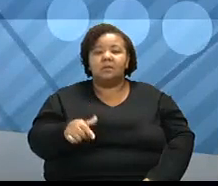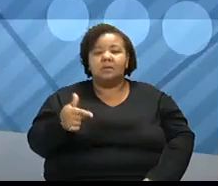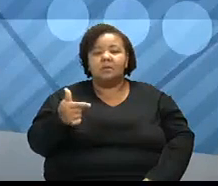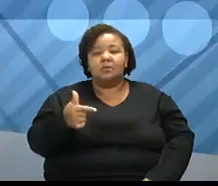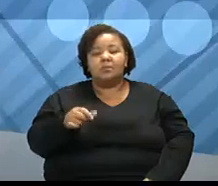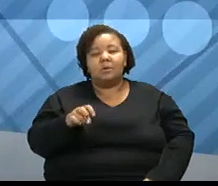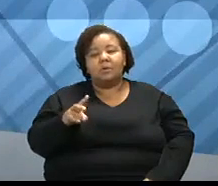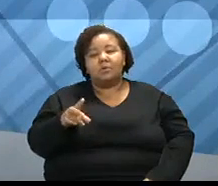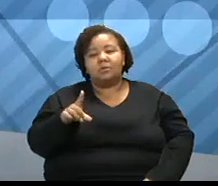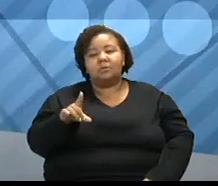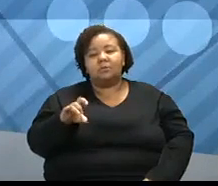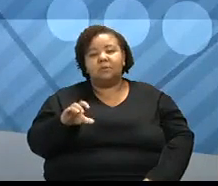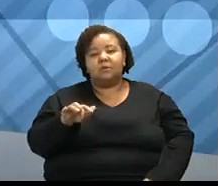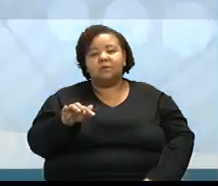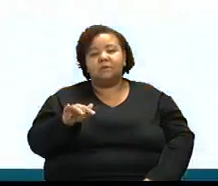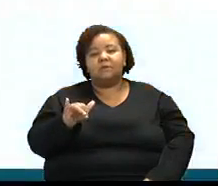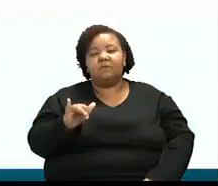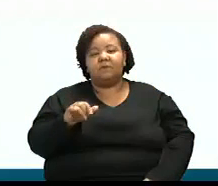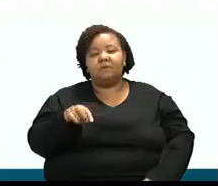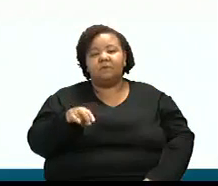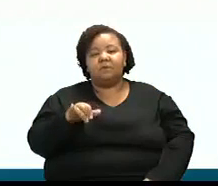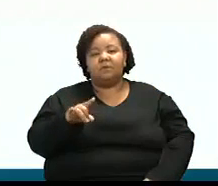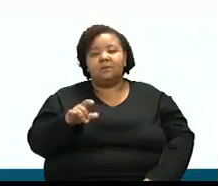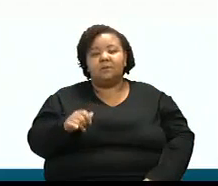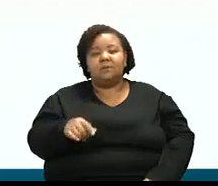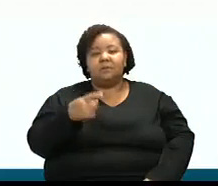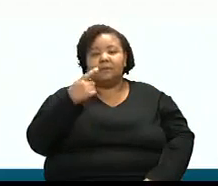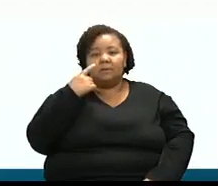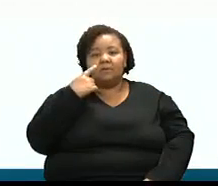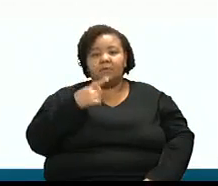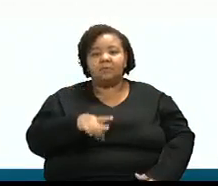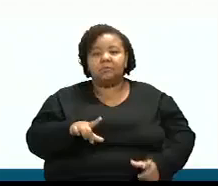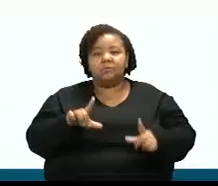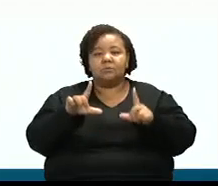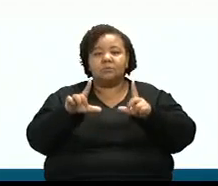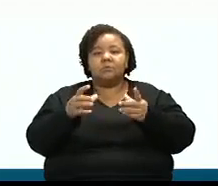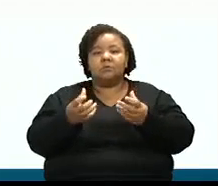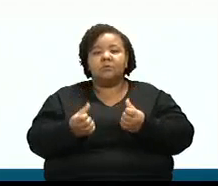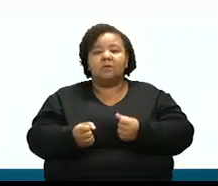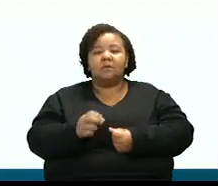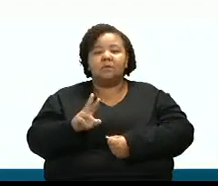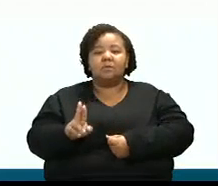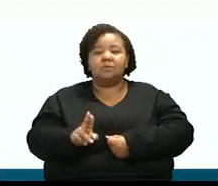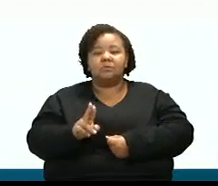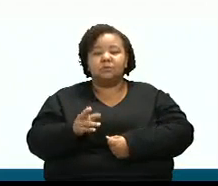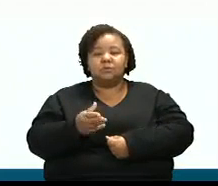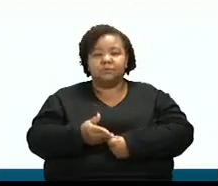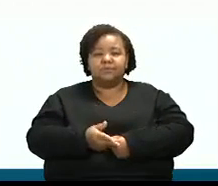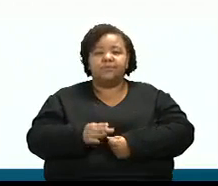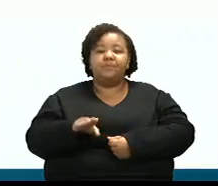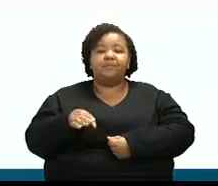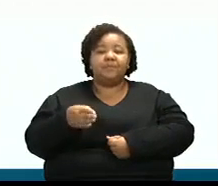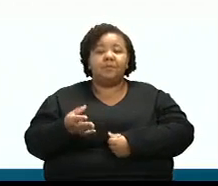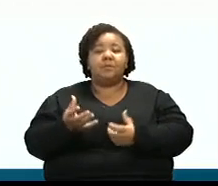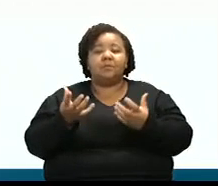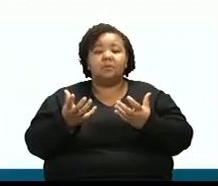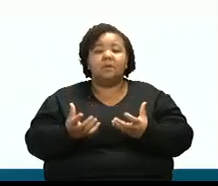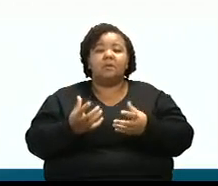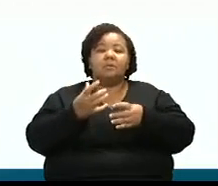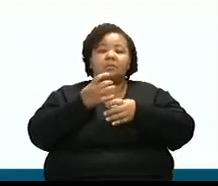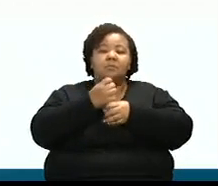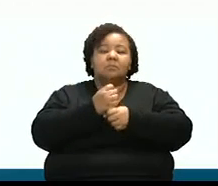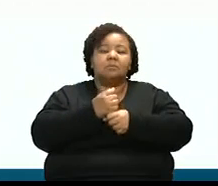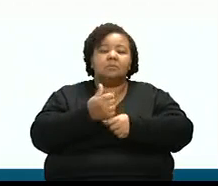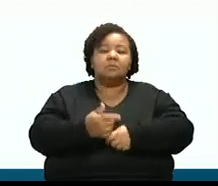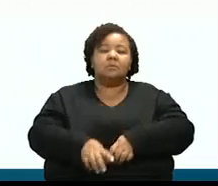da situação. Então, vamos ao quadro verificar uma aplicação dessa integral. Então, quando eu quero calcular a massa